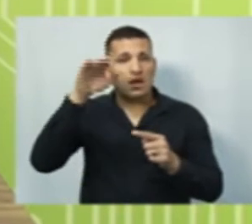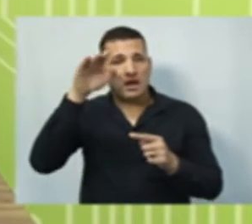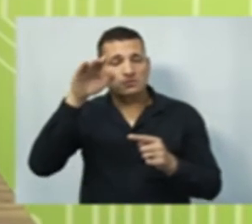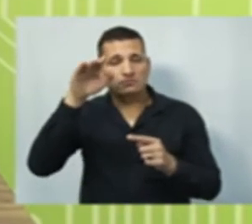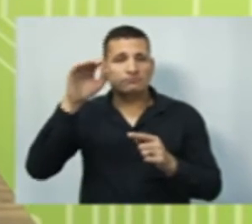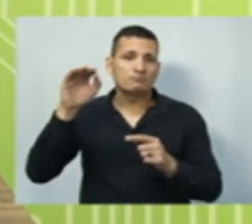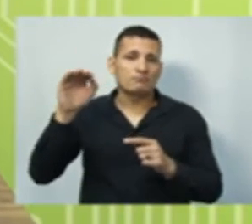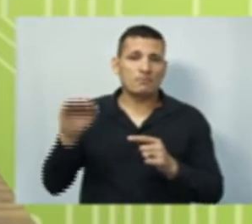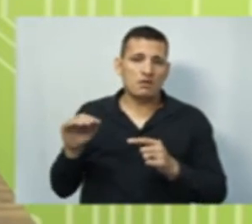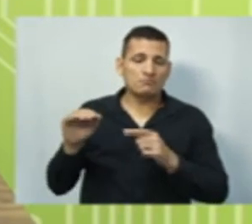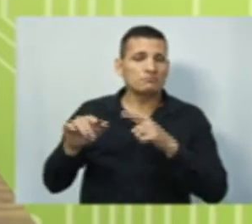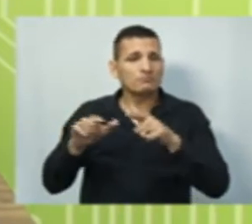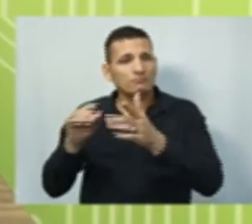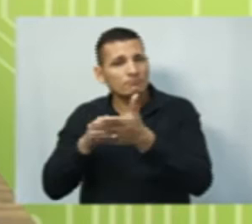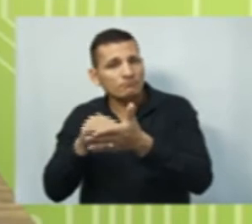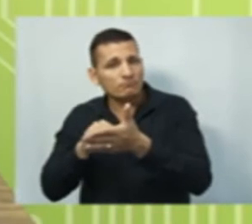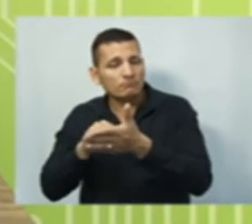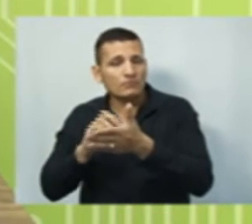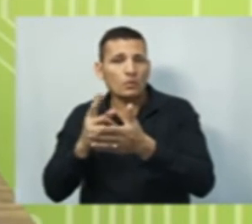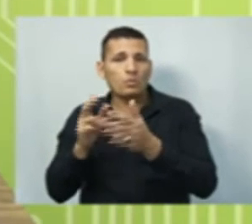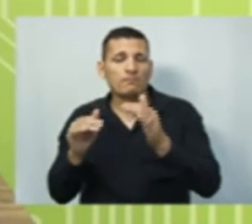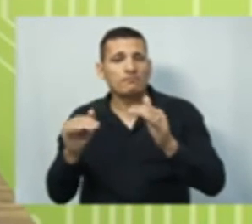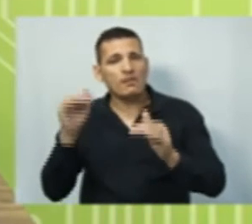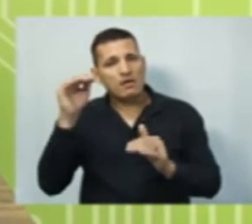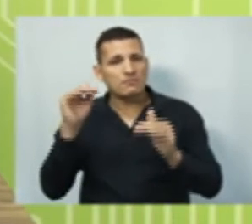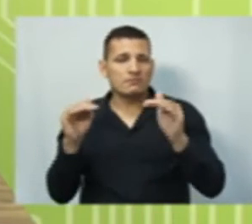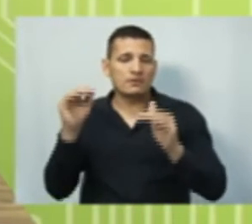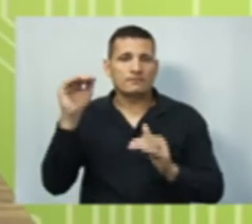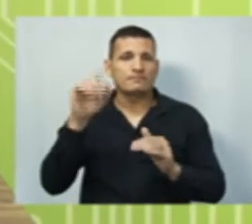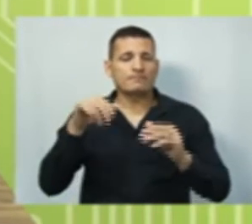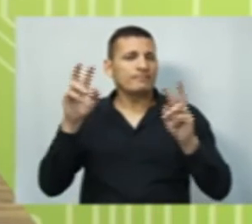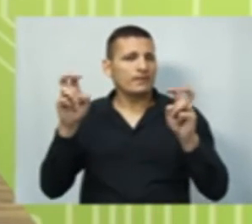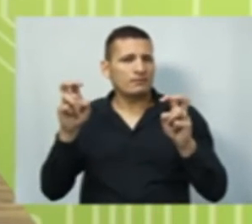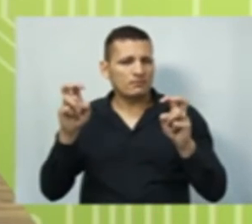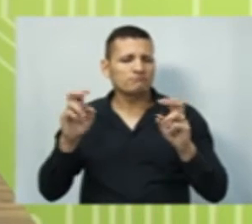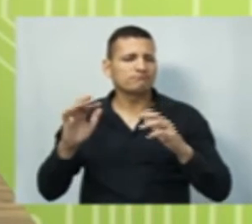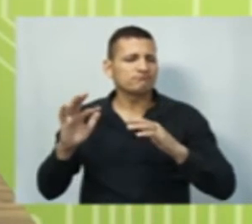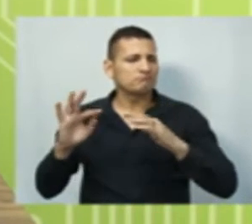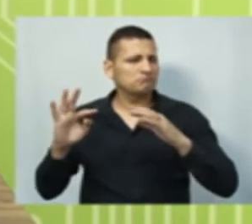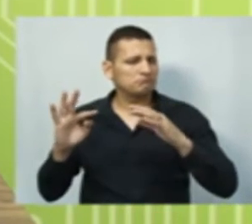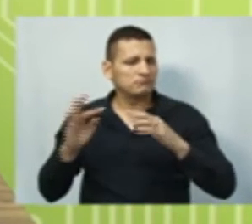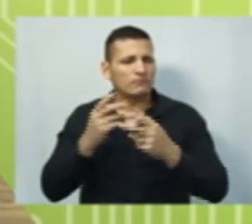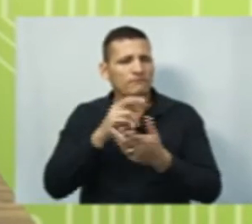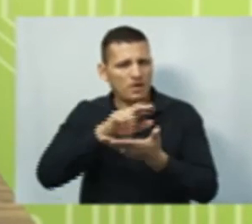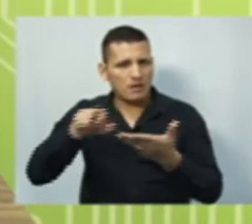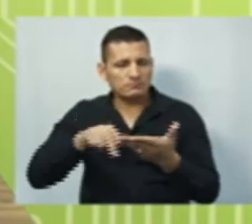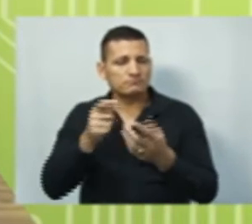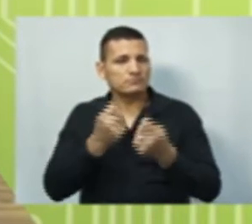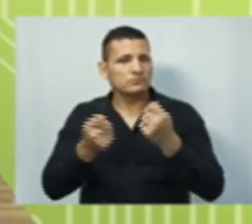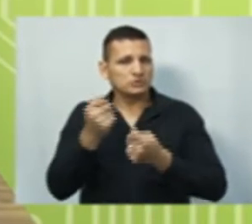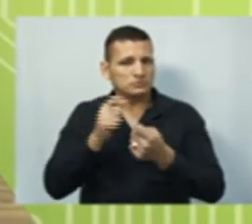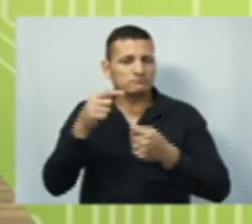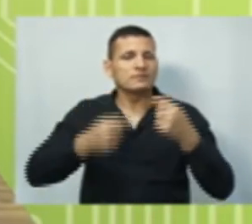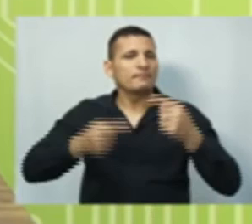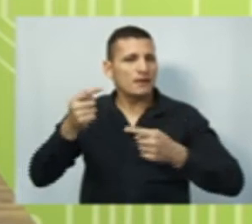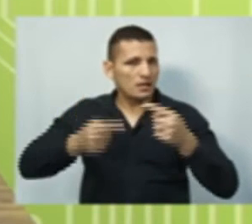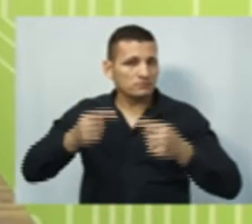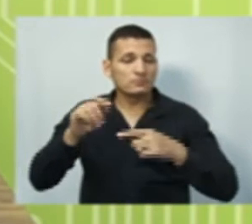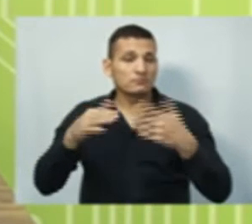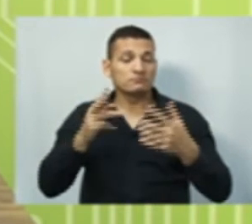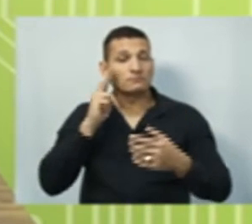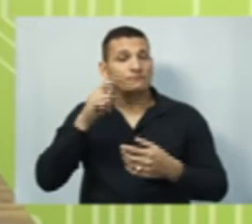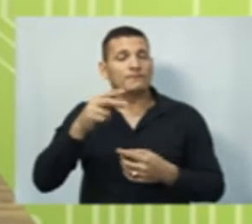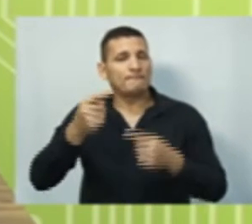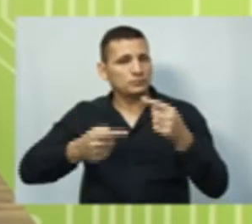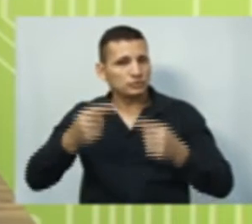desemprego, ou mais desemprego e menos inflação. Esse é um tema que muitos economistas se debatem, e quando a gente vai assistir política econômica, principalmente quando a gente